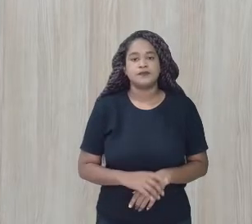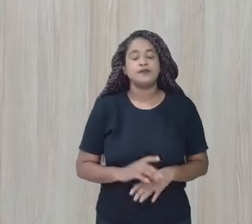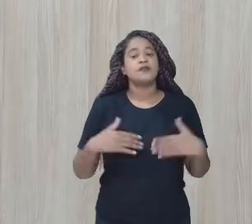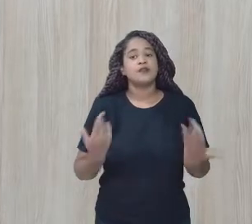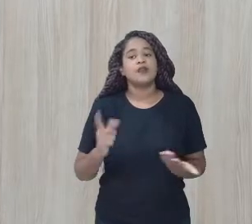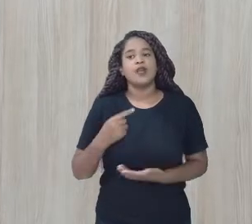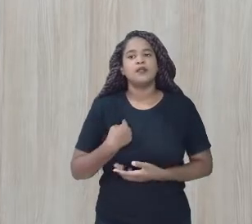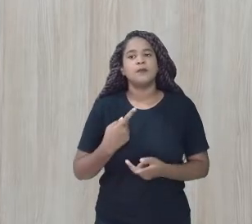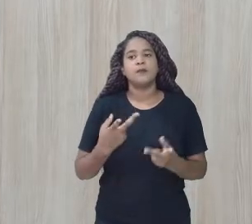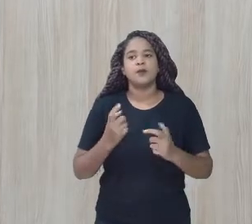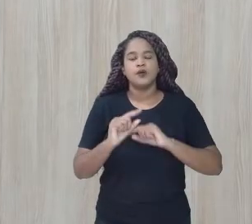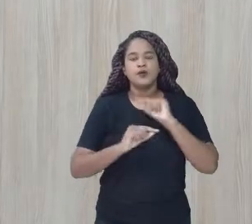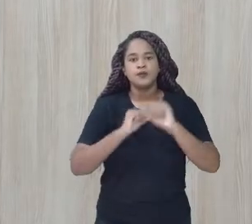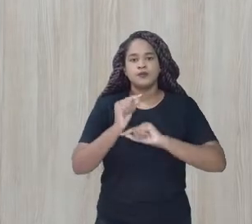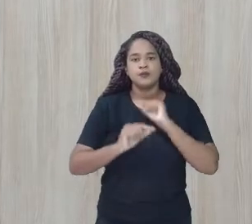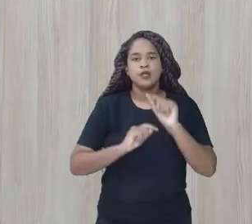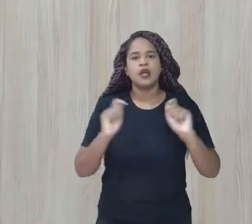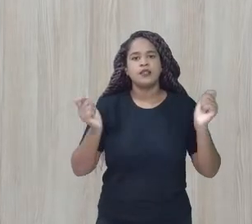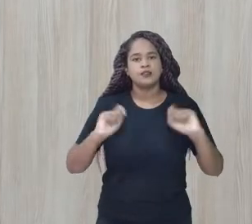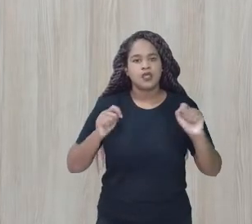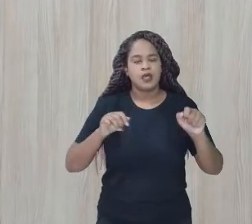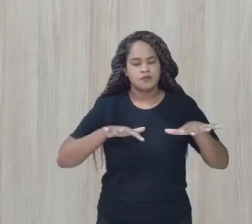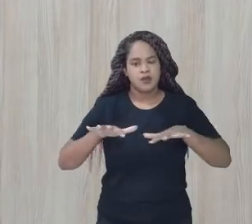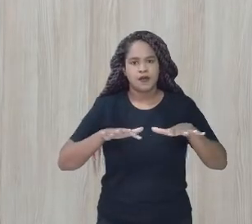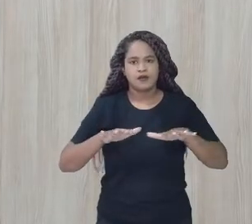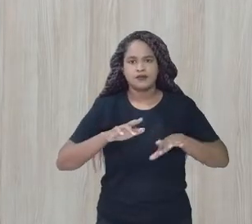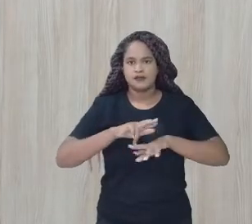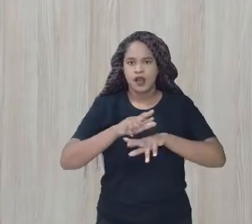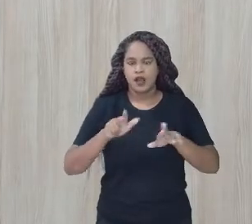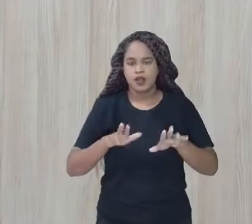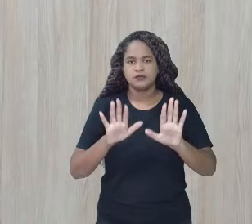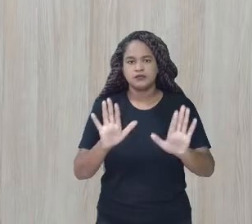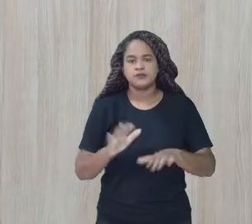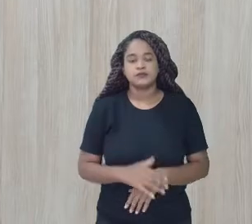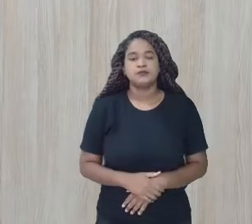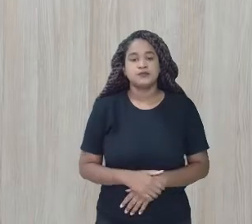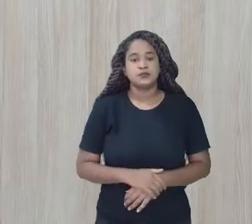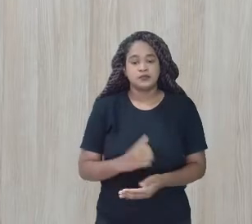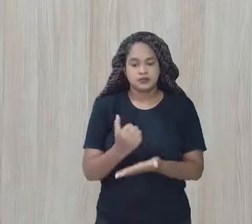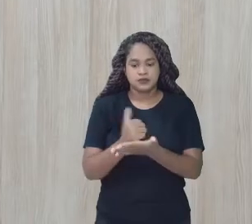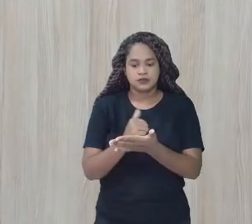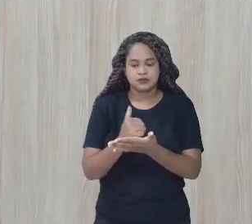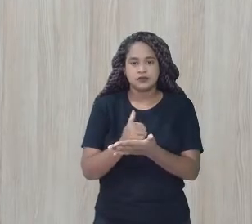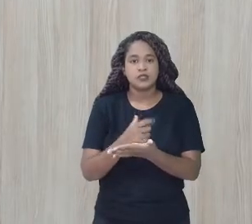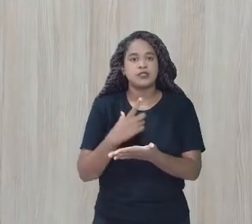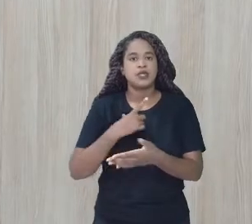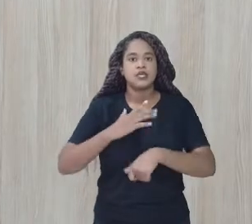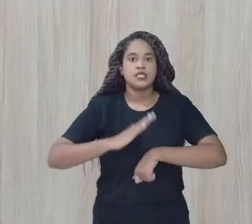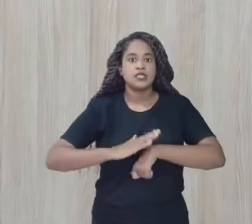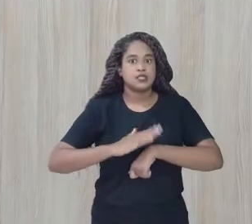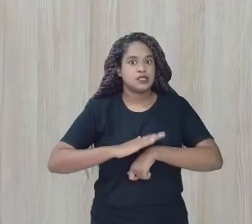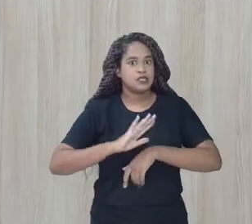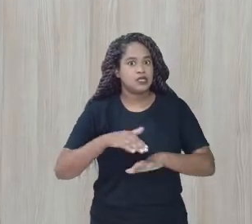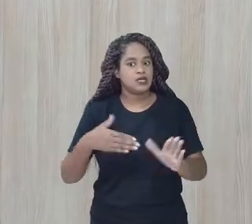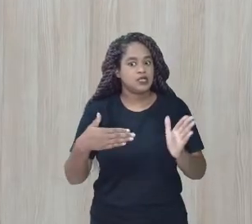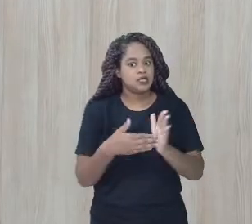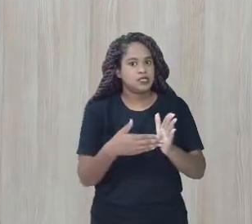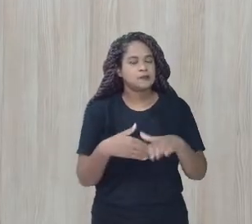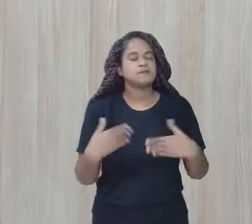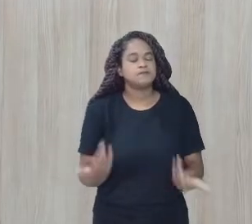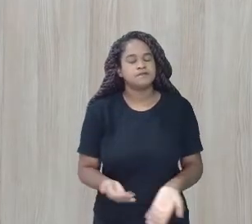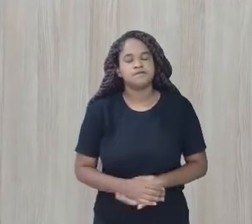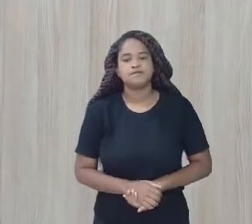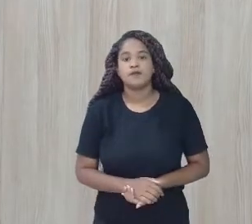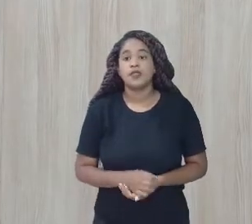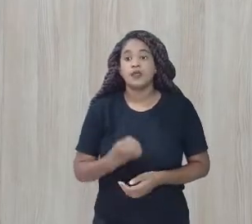perceber que eu posso fazer outros movimentos. Mas normalmente o joguinho tem a ideia do tempo. Então, se a minha intenção é